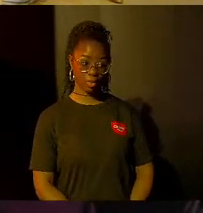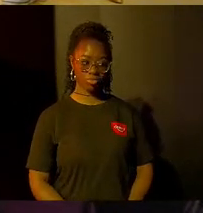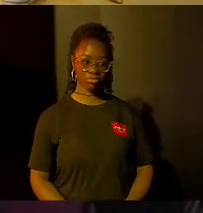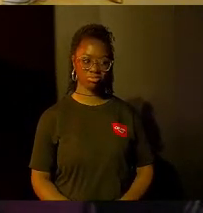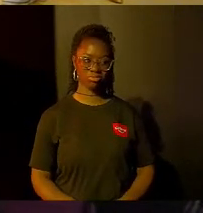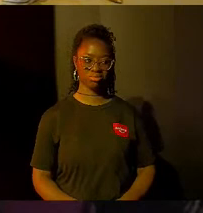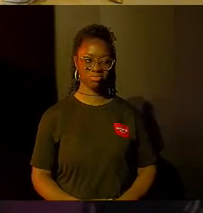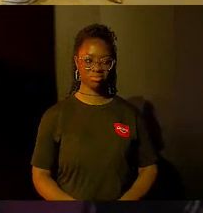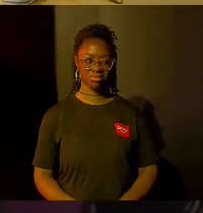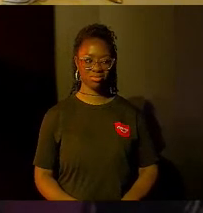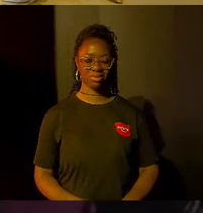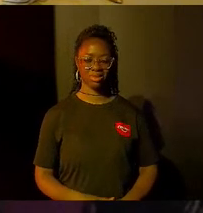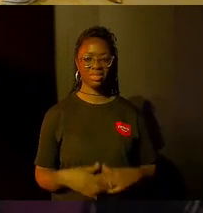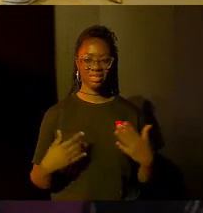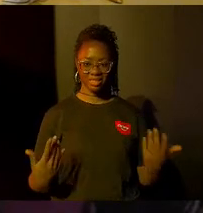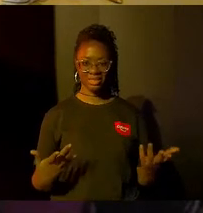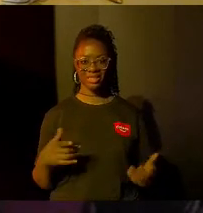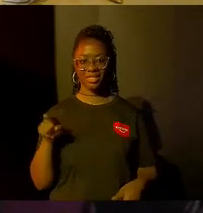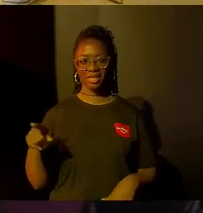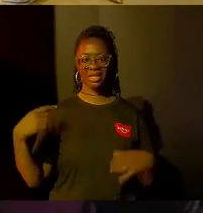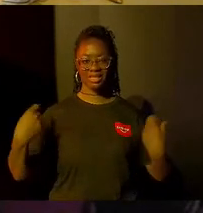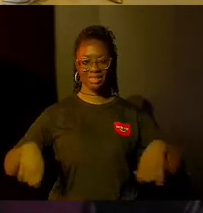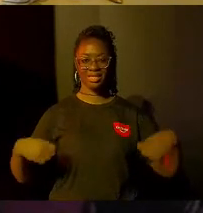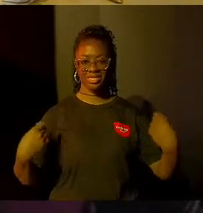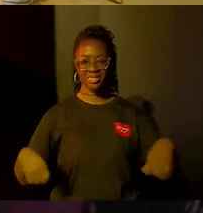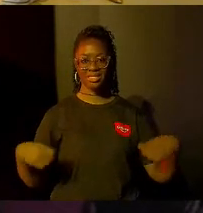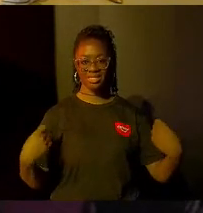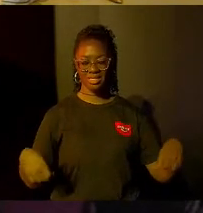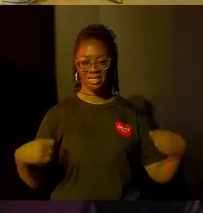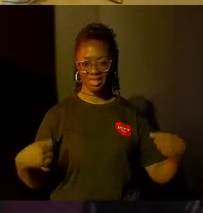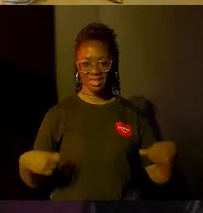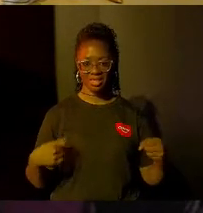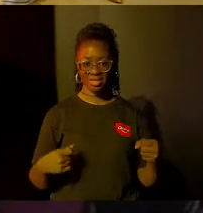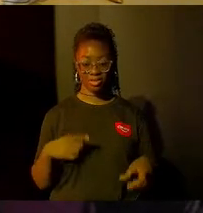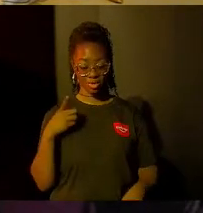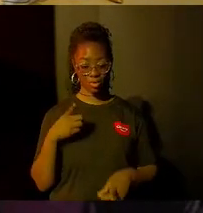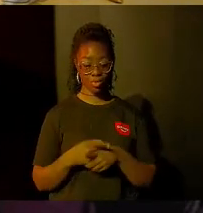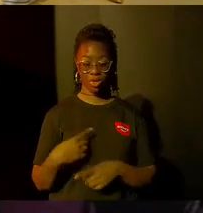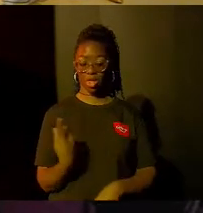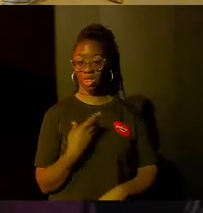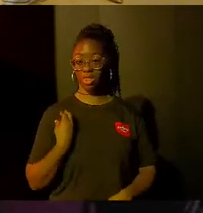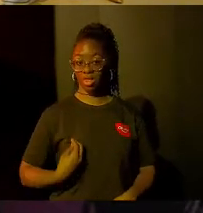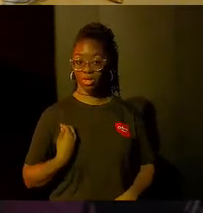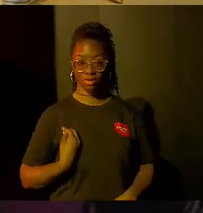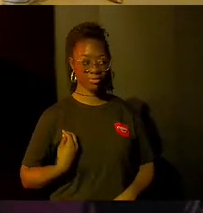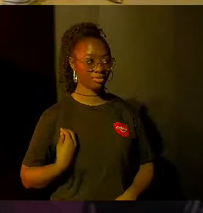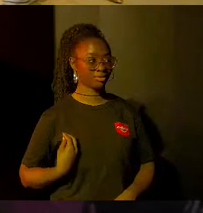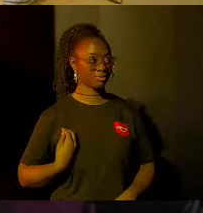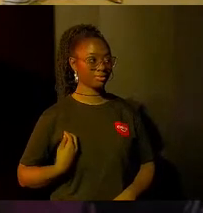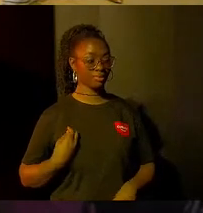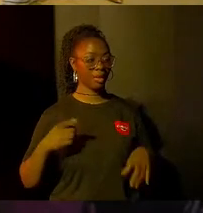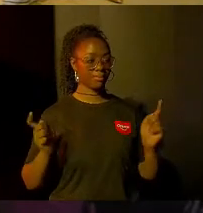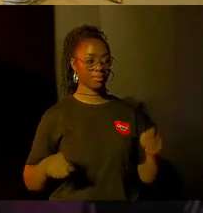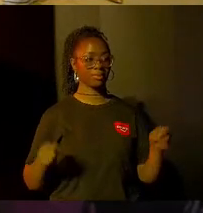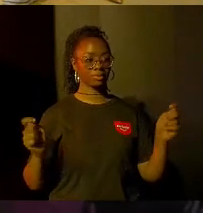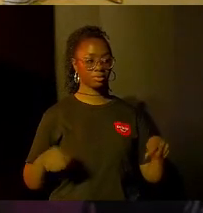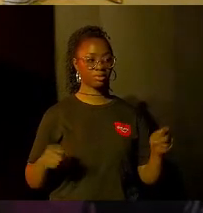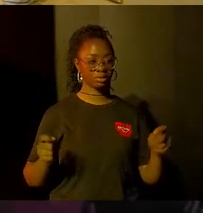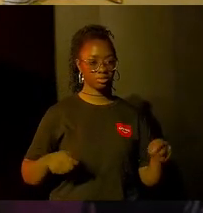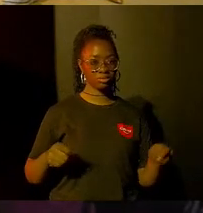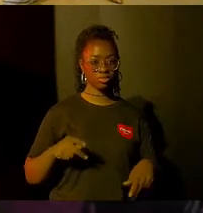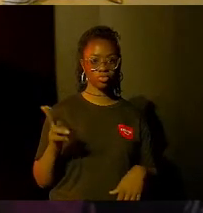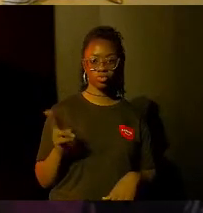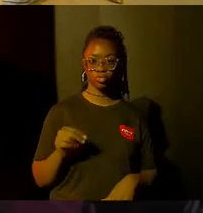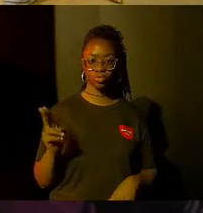seja aquela necessidade de encontrar em nossas vidas a possibilidade de